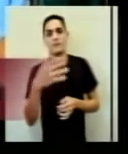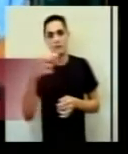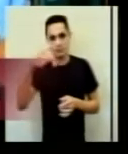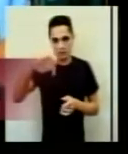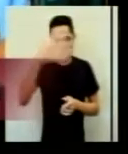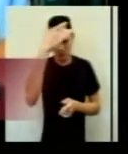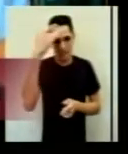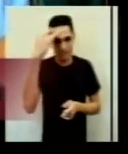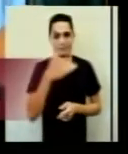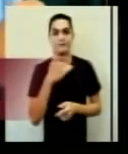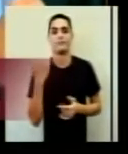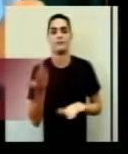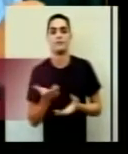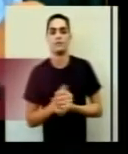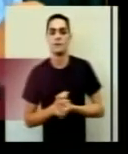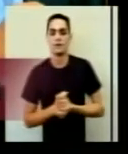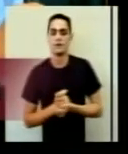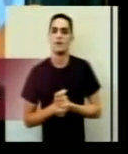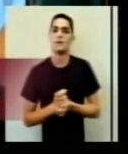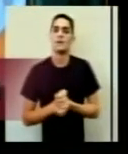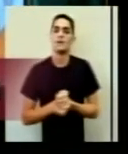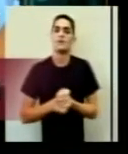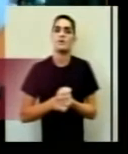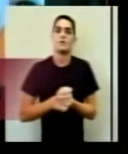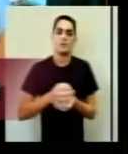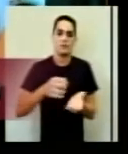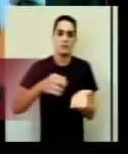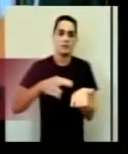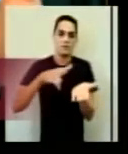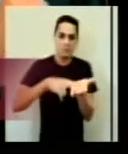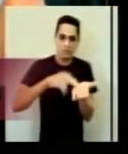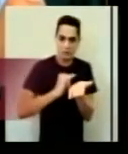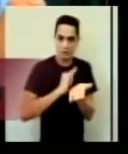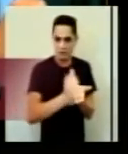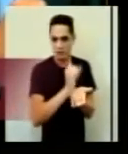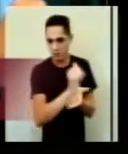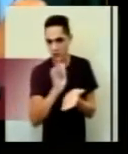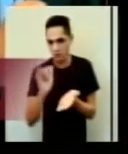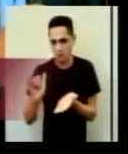últimas 24 horas 7 óbitos.